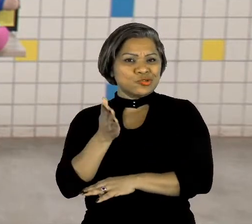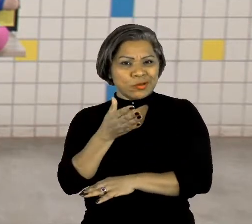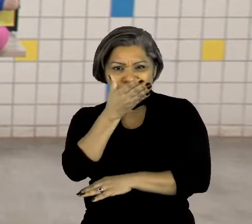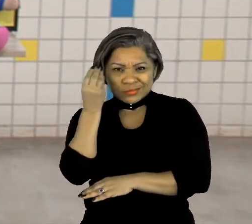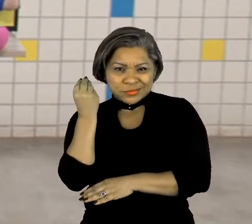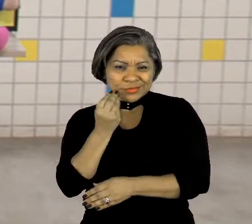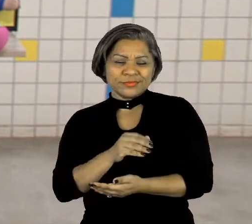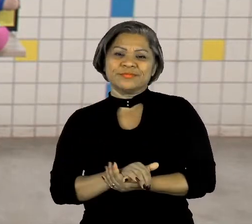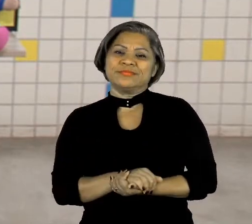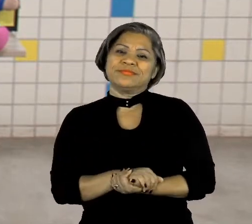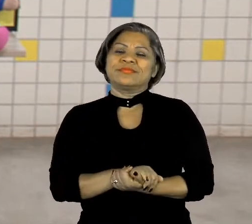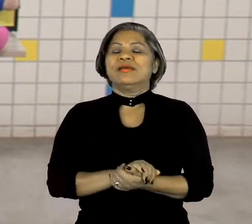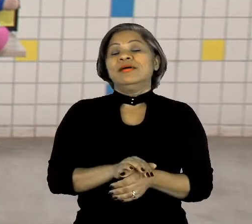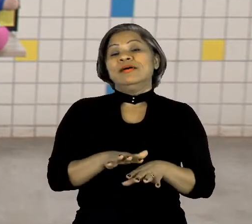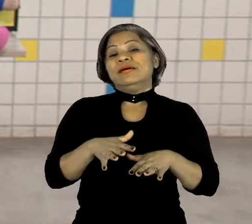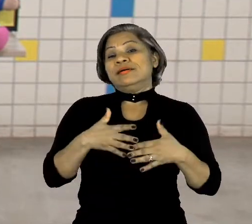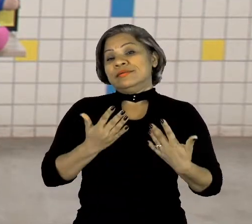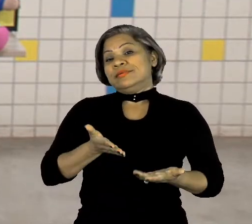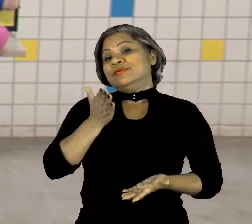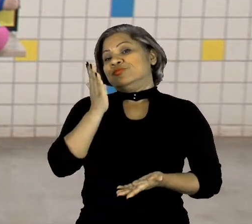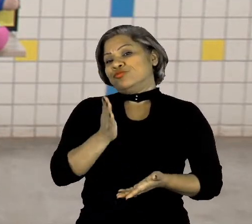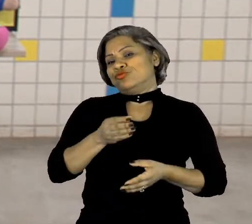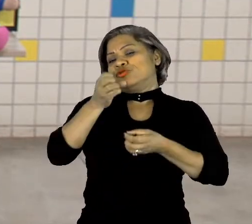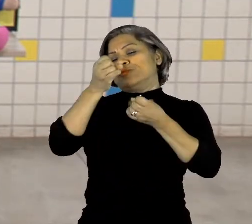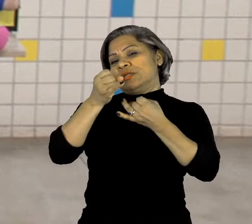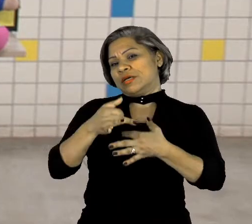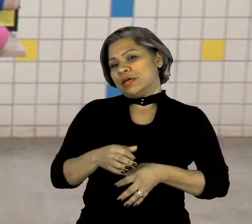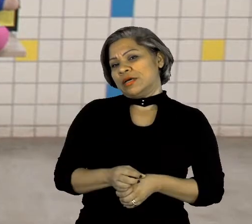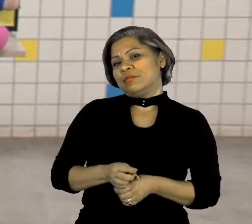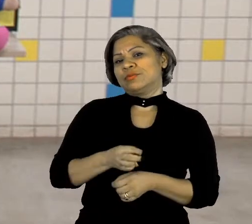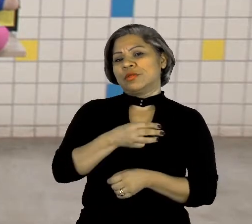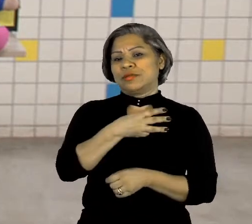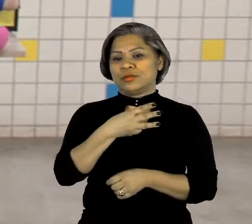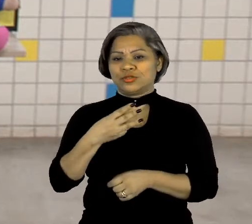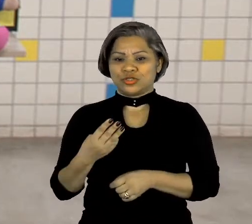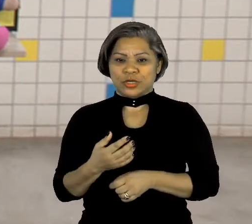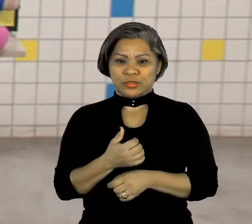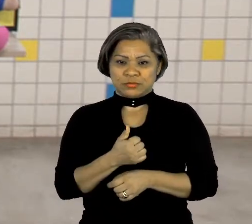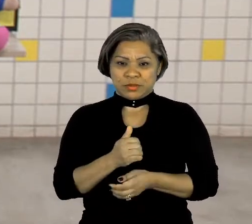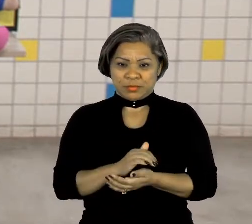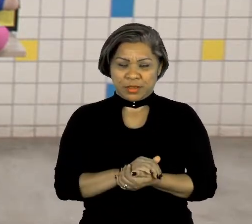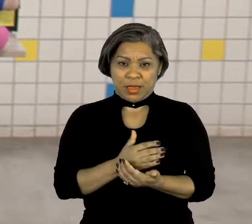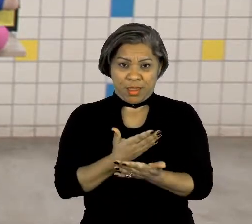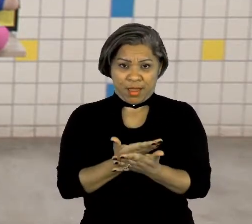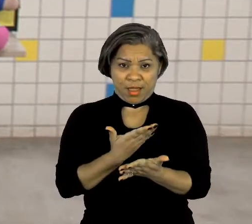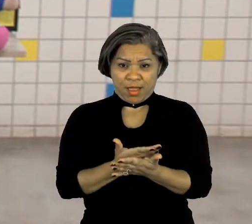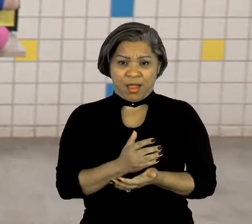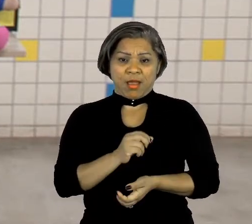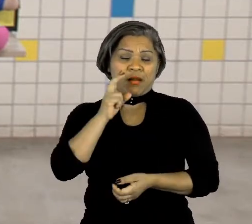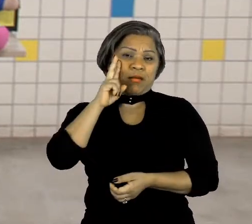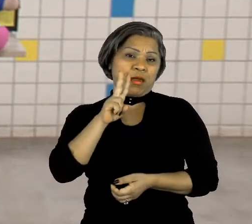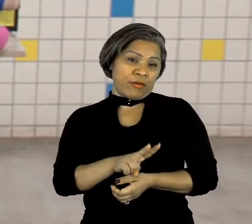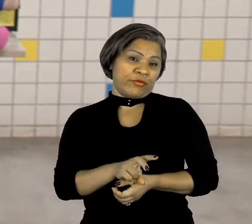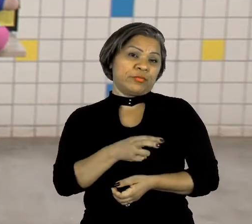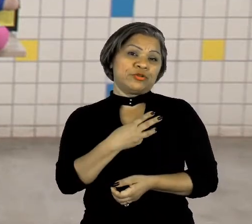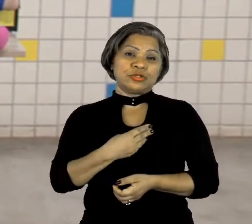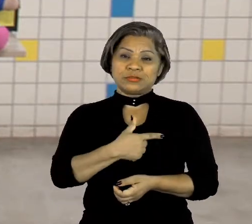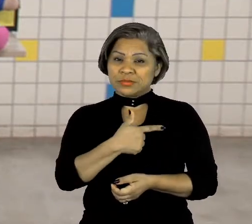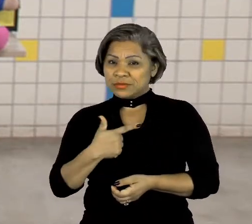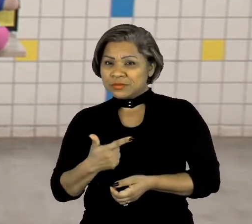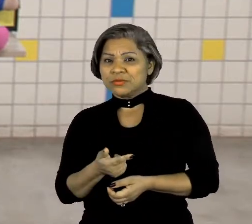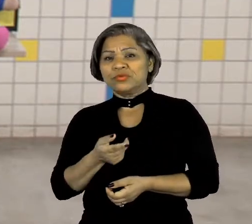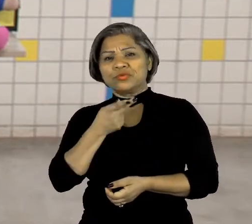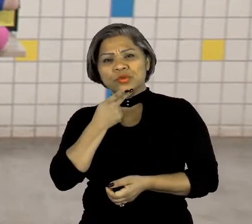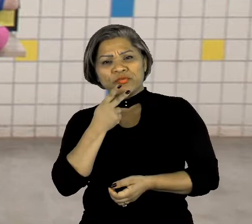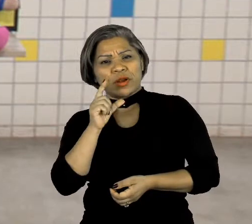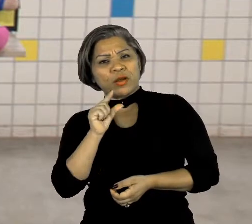gente falou, na 31ª aula nós falamos de poema. Revisamos na 32ª, na terceira falei um pouquinho e hoje